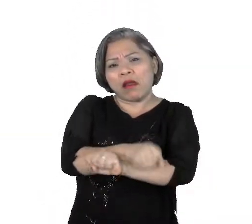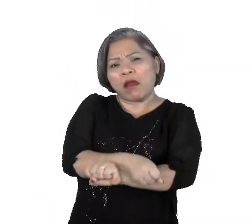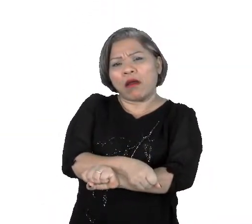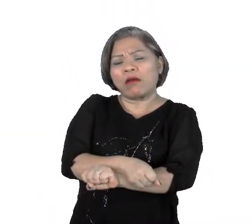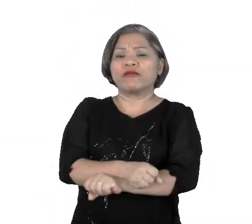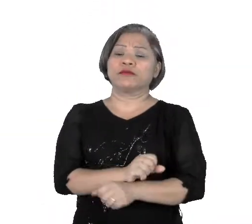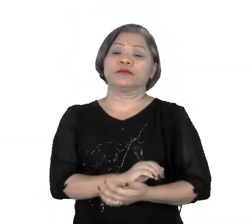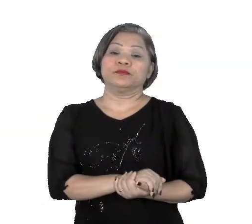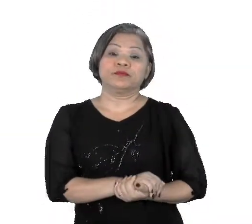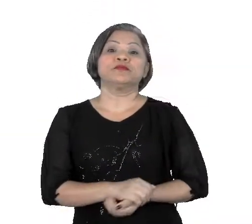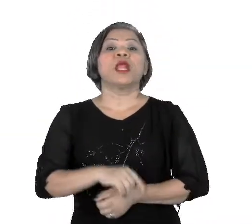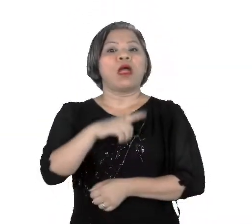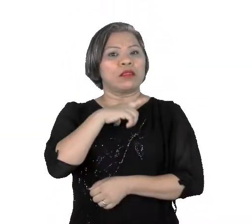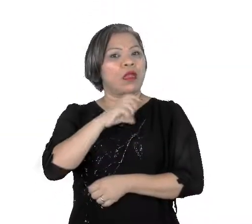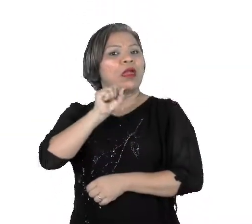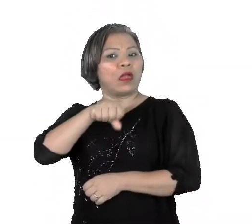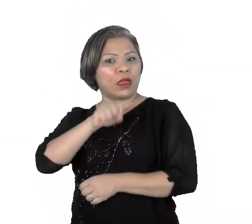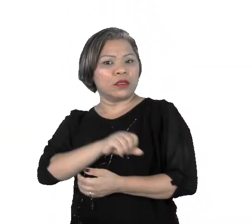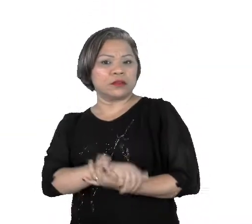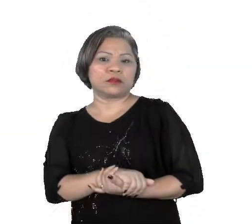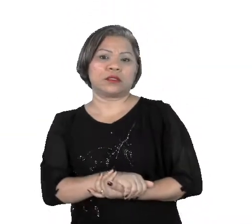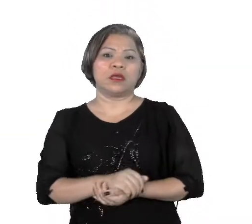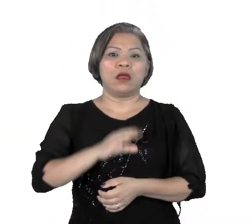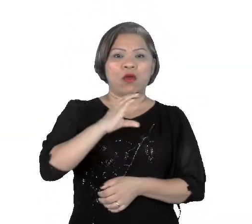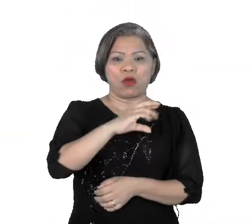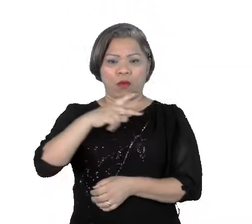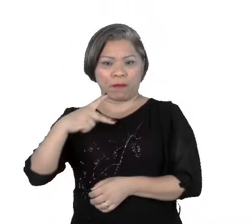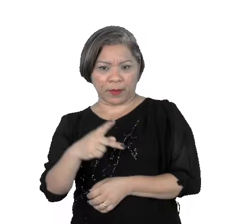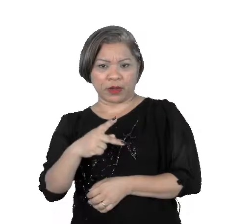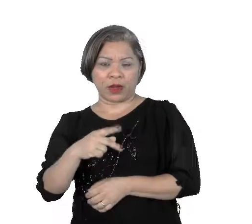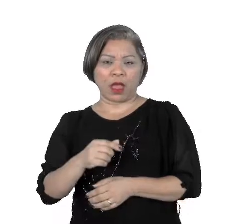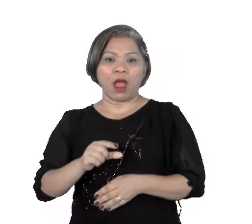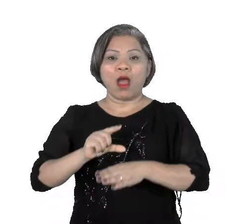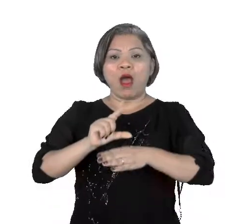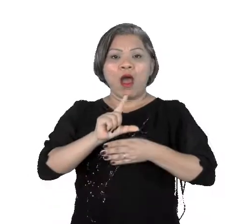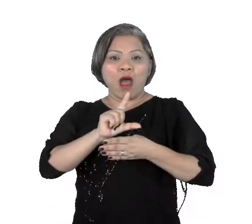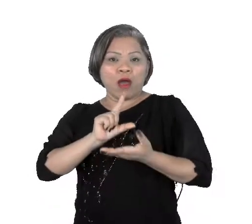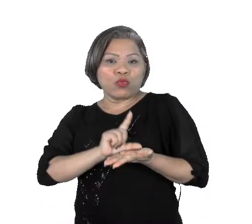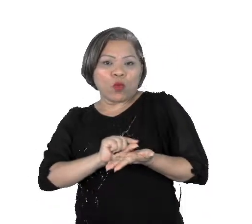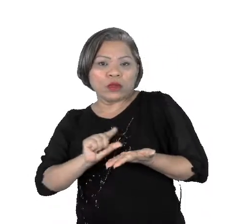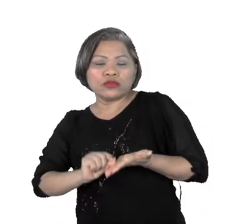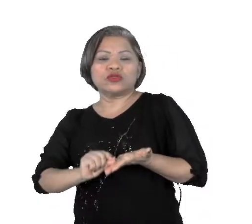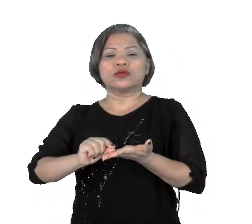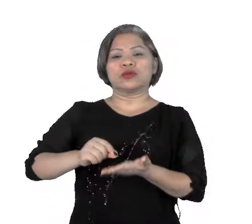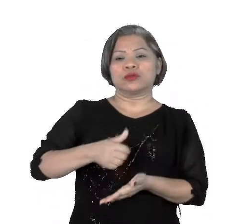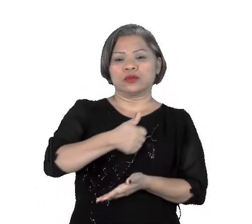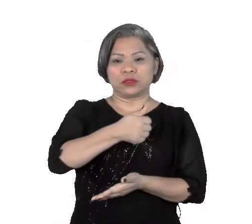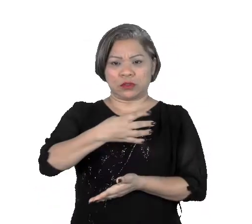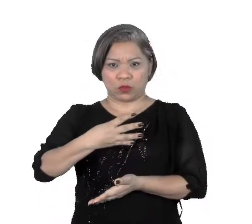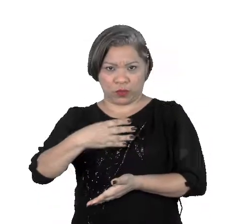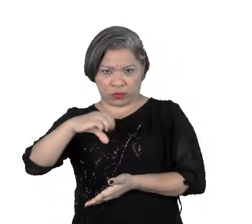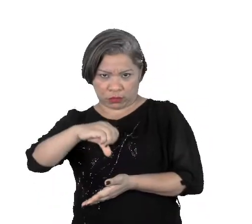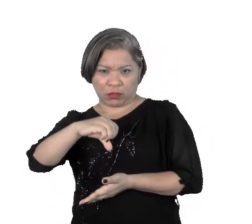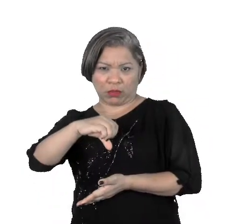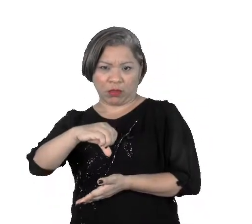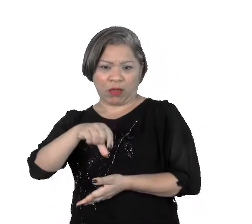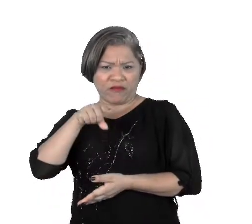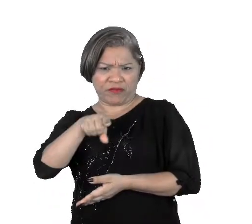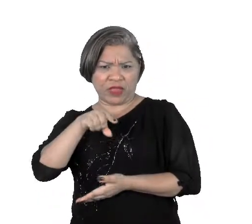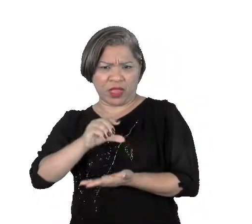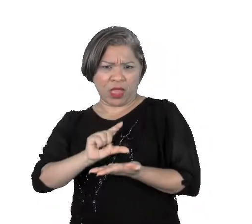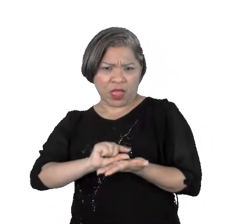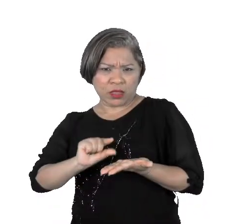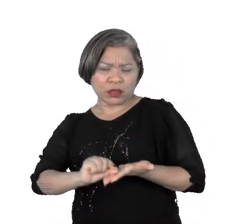Nós temos no Código Penal o artigo 149. Esse artigo 149 é o artigo responsável por